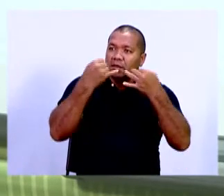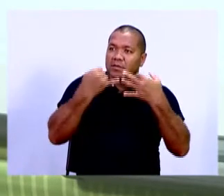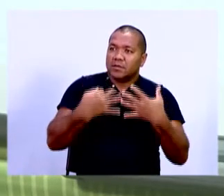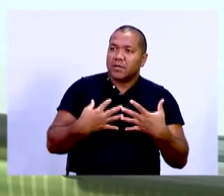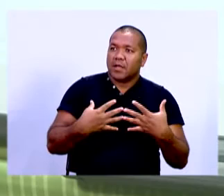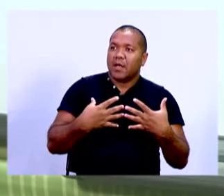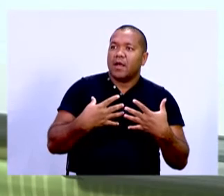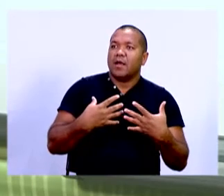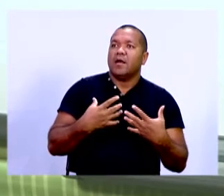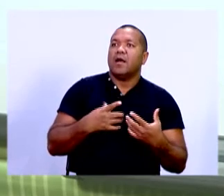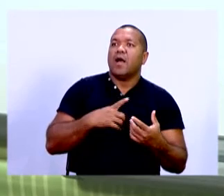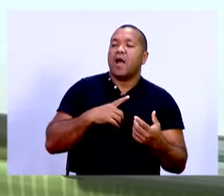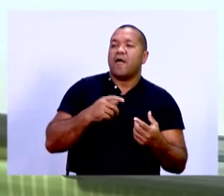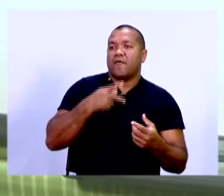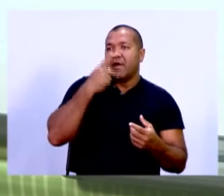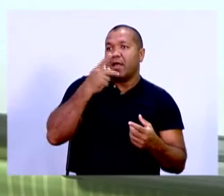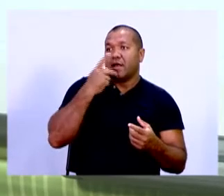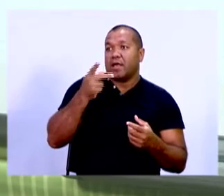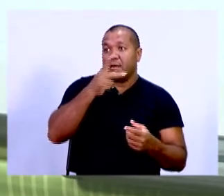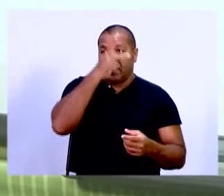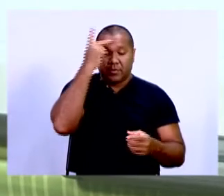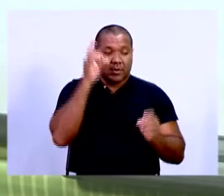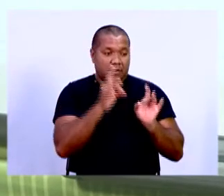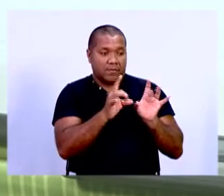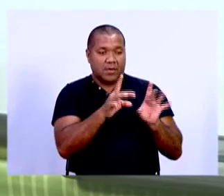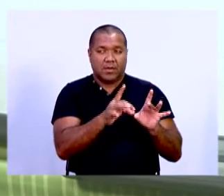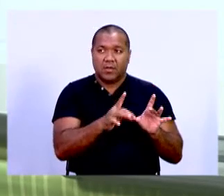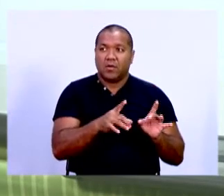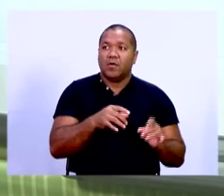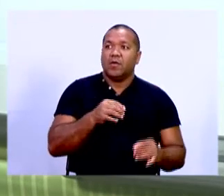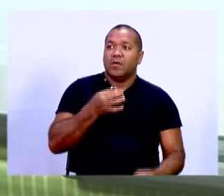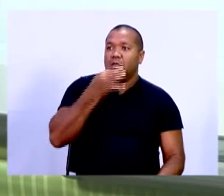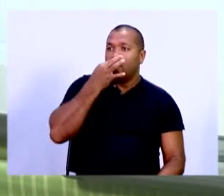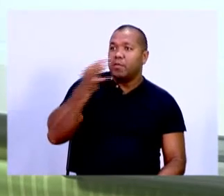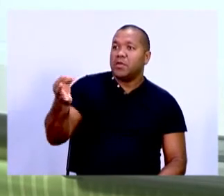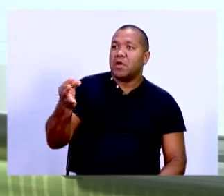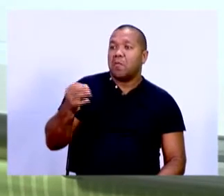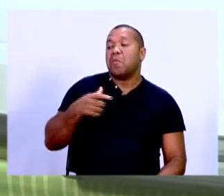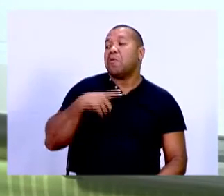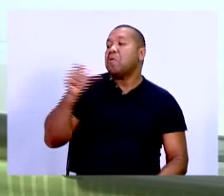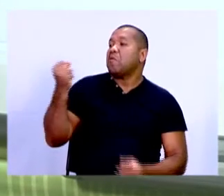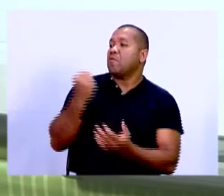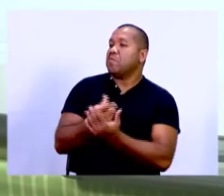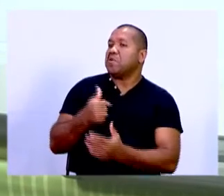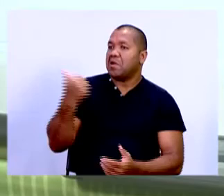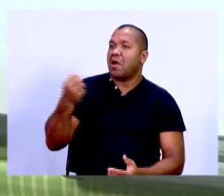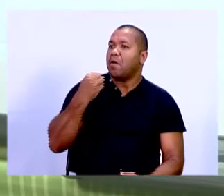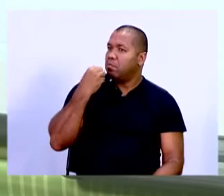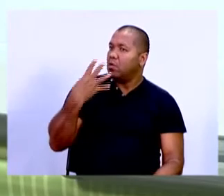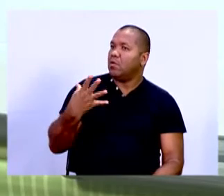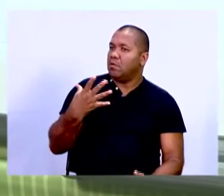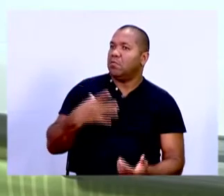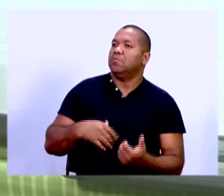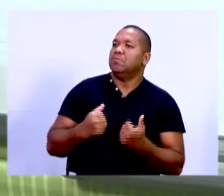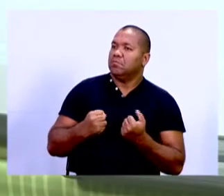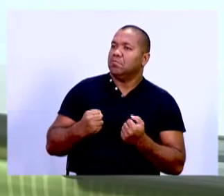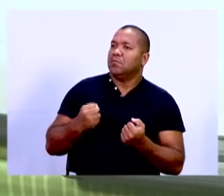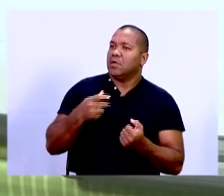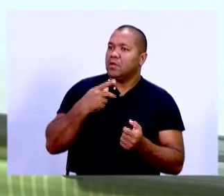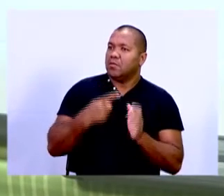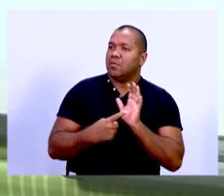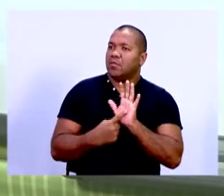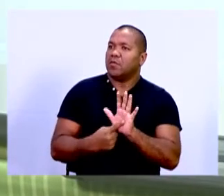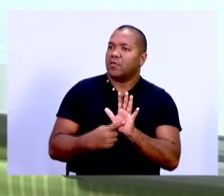Se alguém já comprou, sabe que isso acontece. Você tem que qualificar o vendedor e confirmar se o produto chegou. Você recebeu o